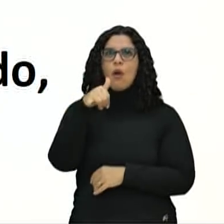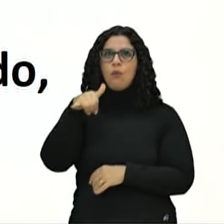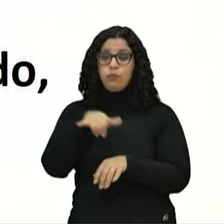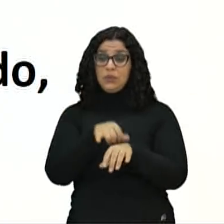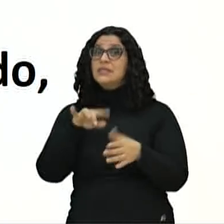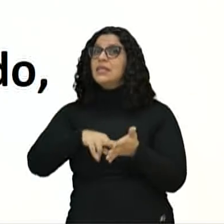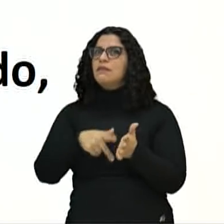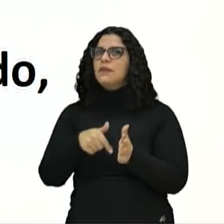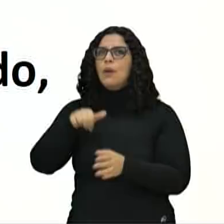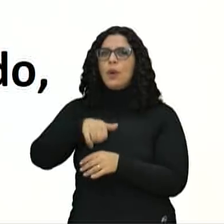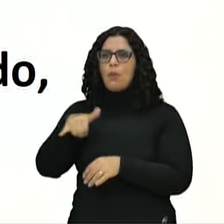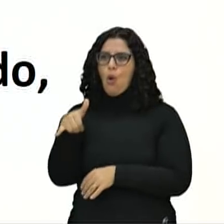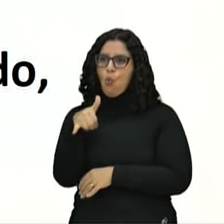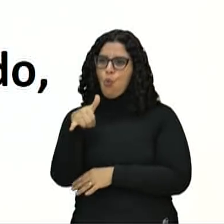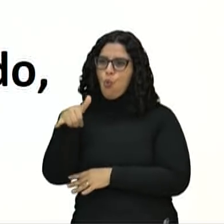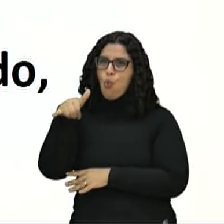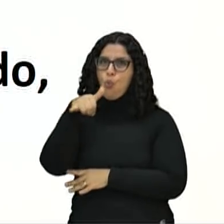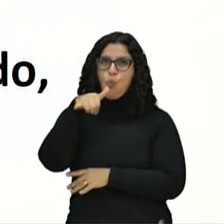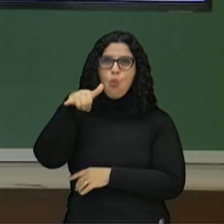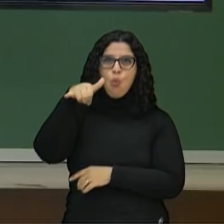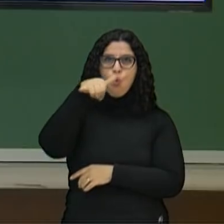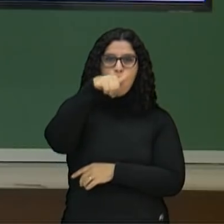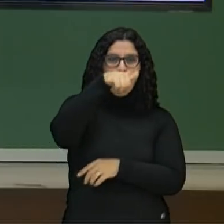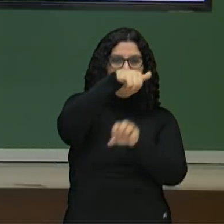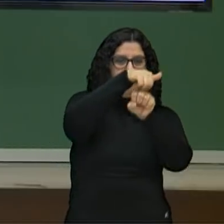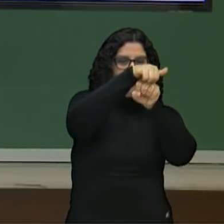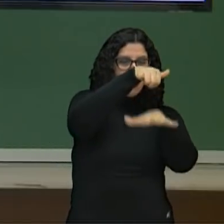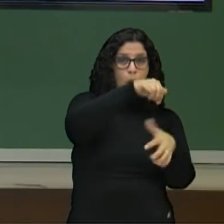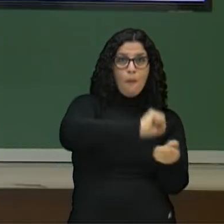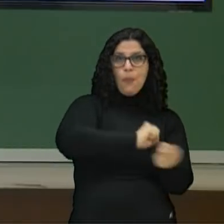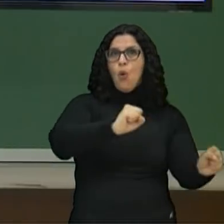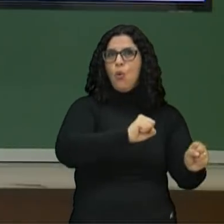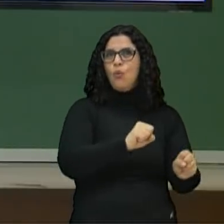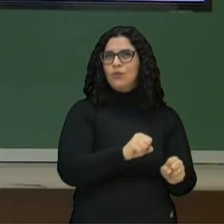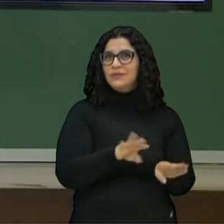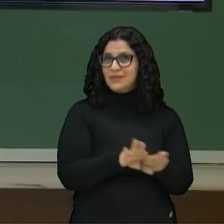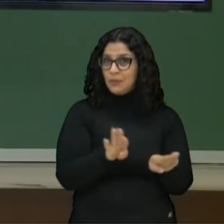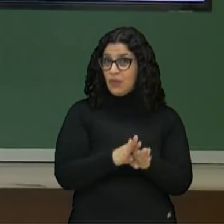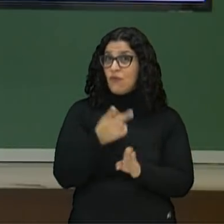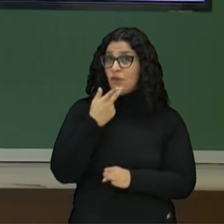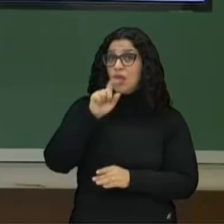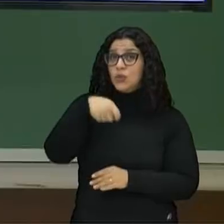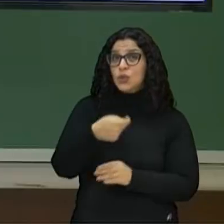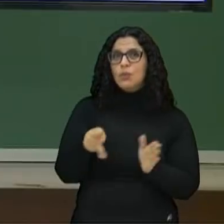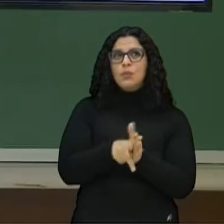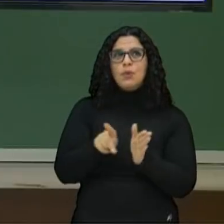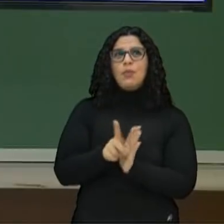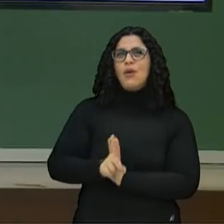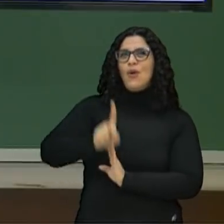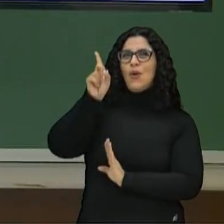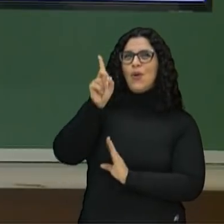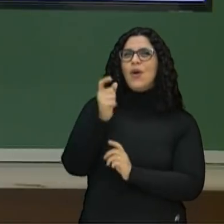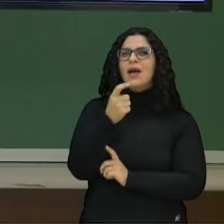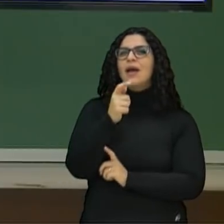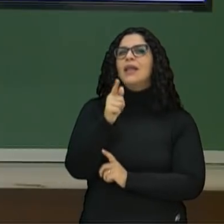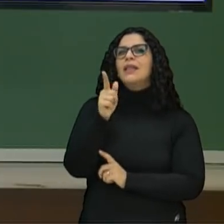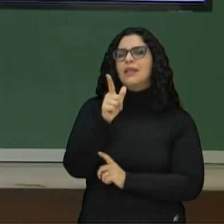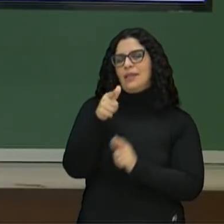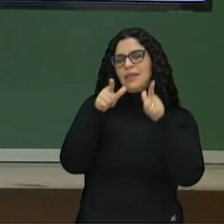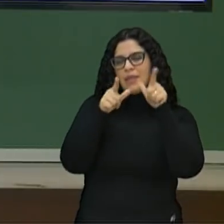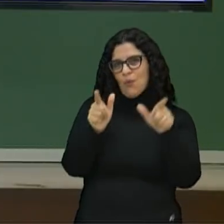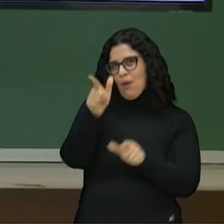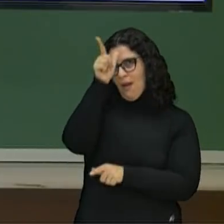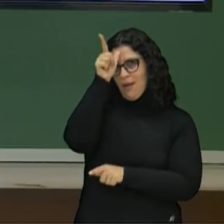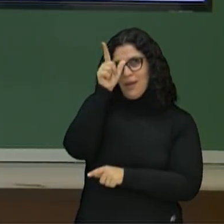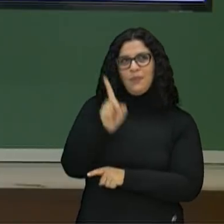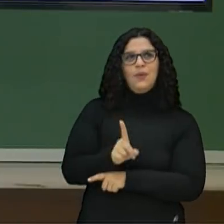A Luftwaffe, a Força Aérea. Na aula de hoje, em próximas, eu vou falar muito disso. Luftwaffe, Força Aérea.